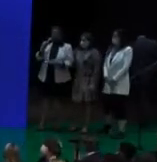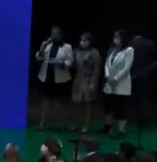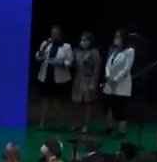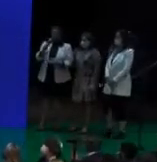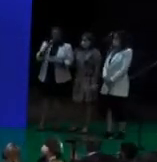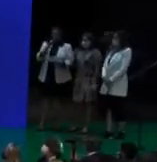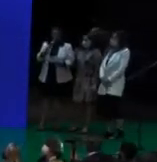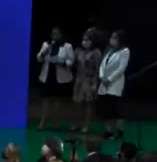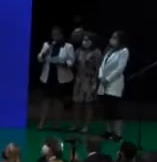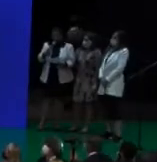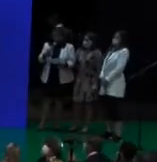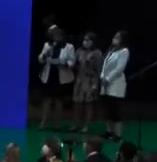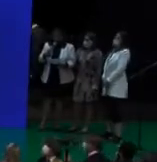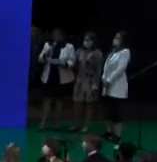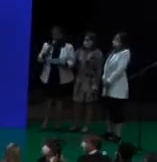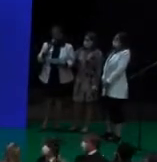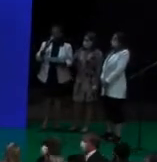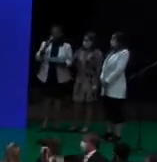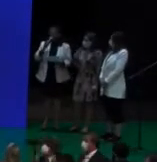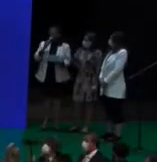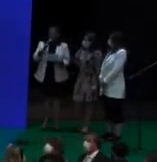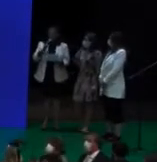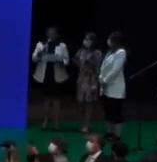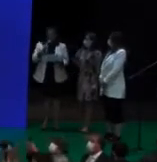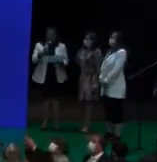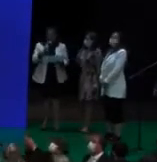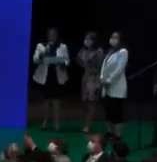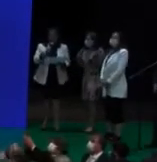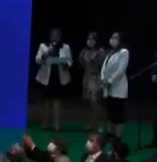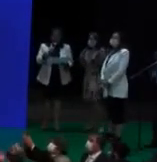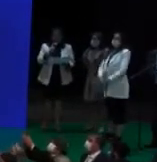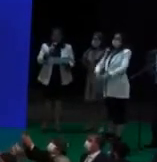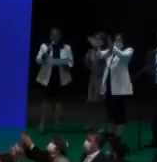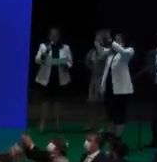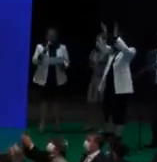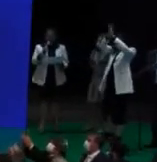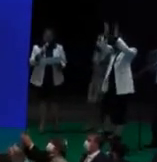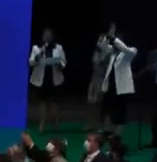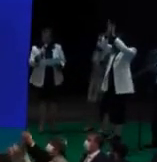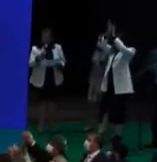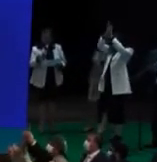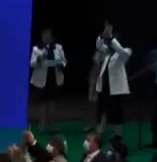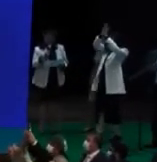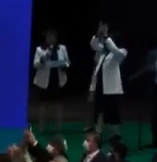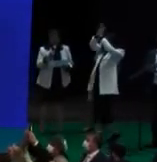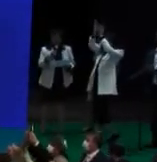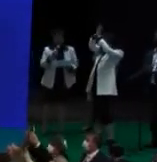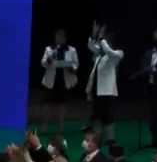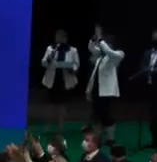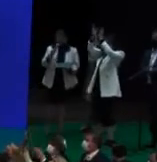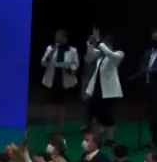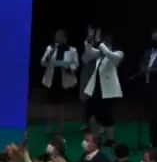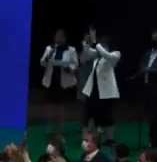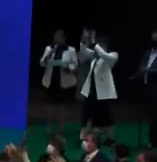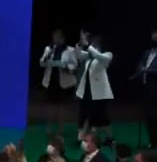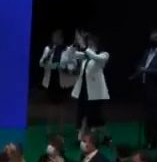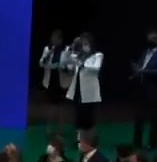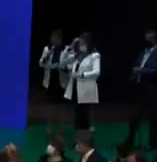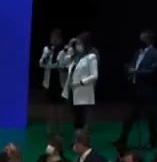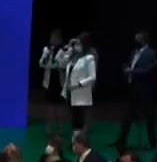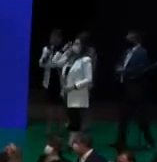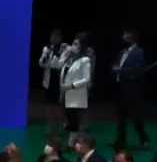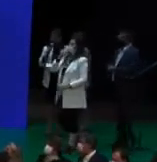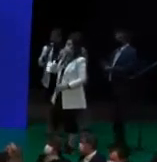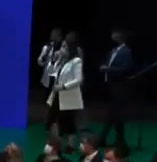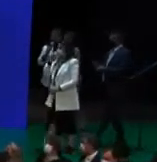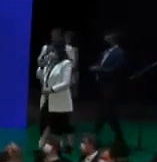Seja bem-vindo, Sérgio Moro. O país precisa de você. Juntos, podemos construir um Brasil justo para